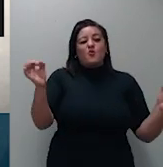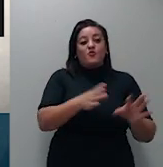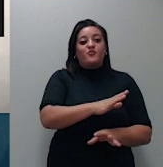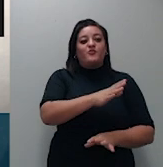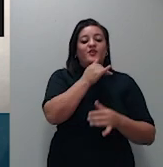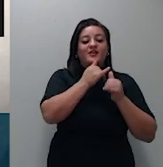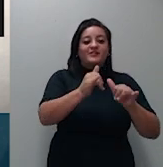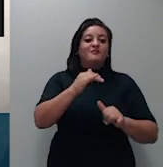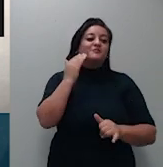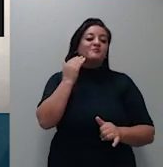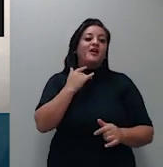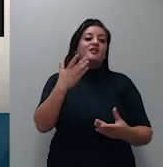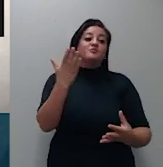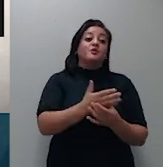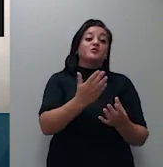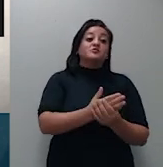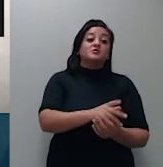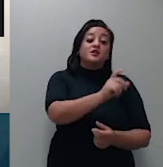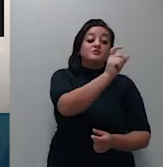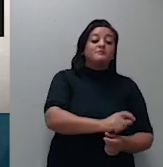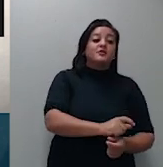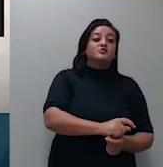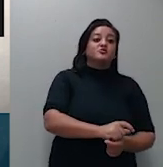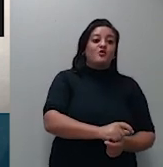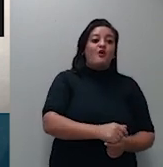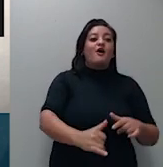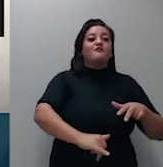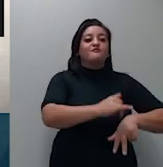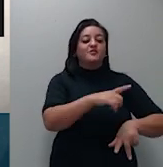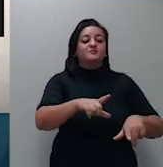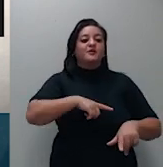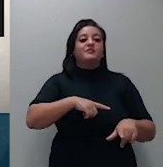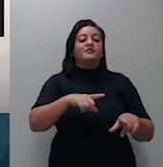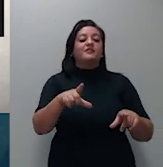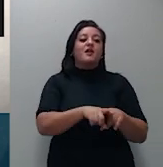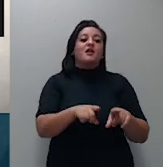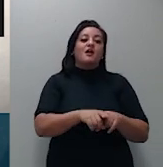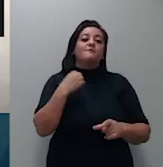parte a pessoa que em vida e tem a pertinência comigo